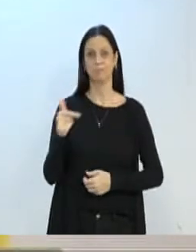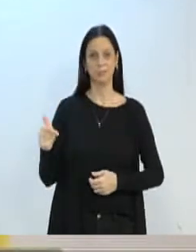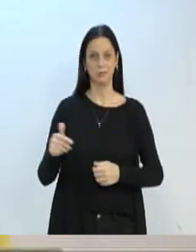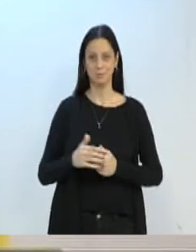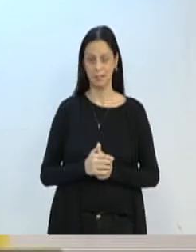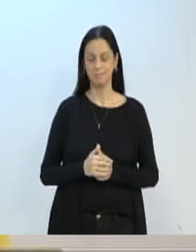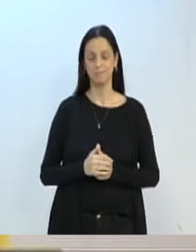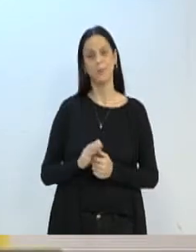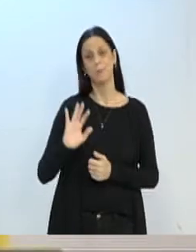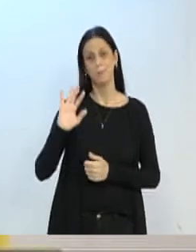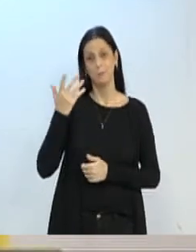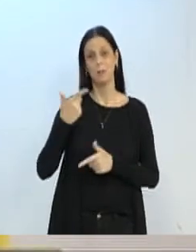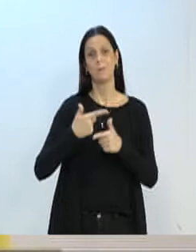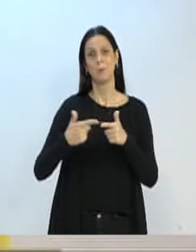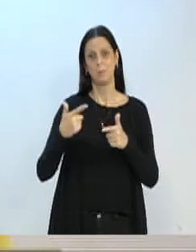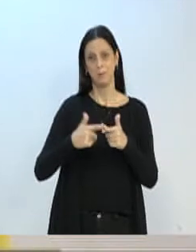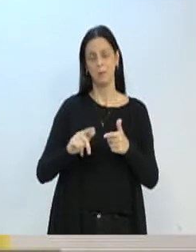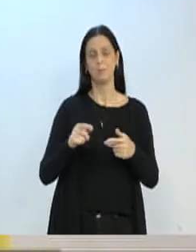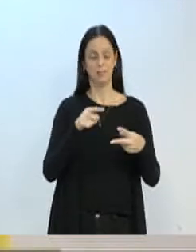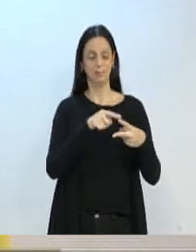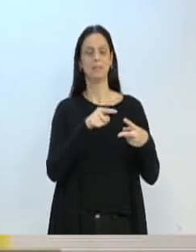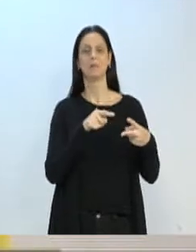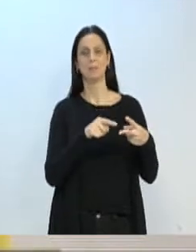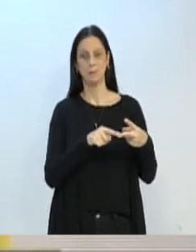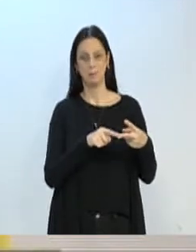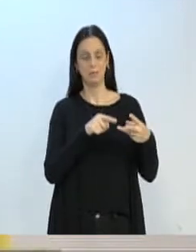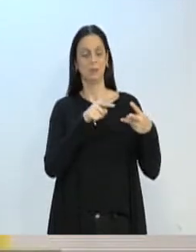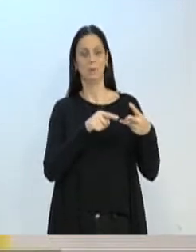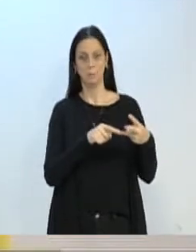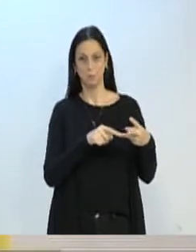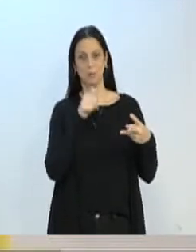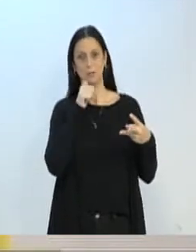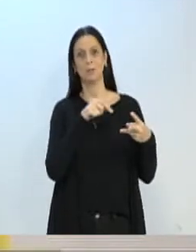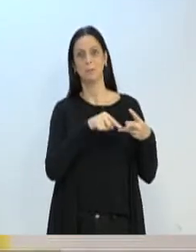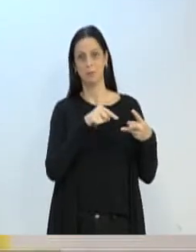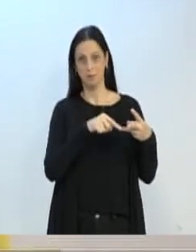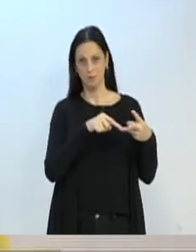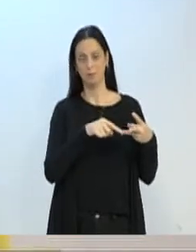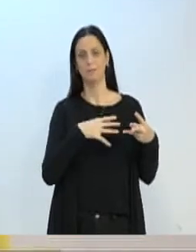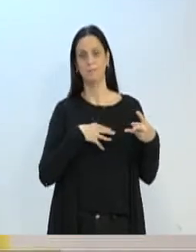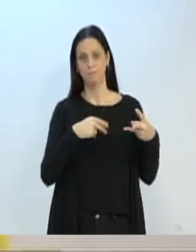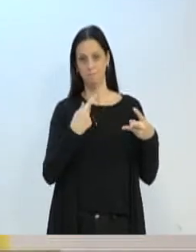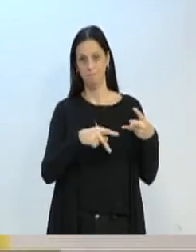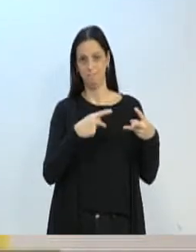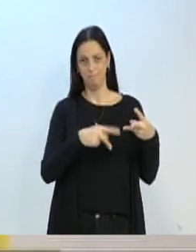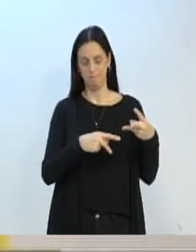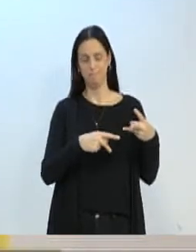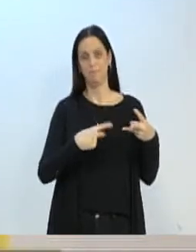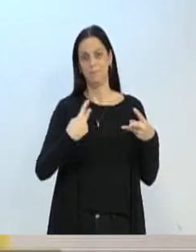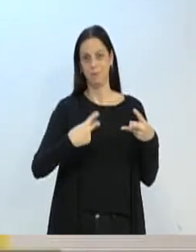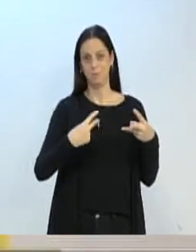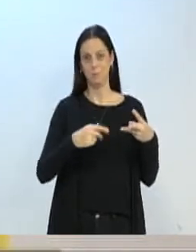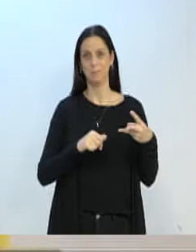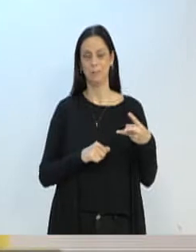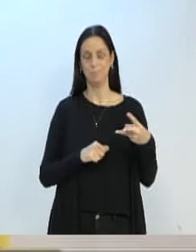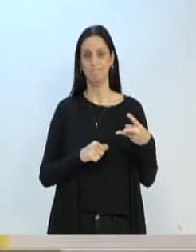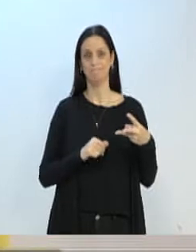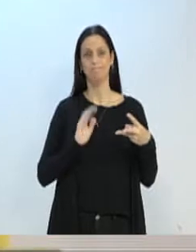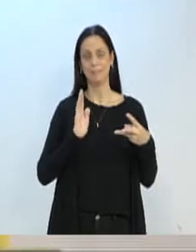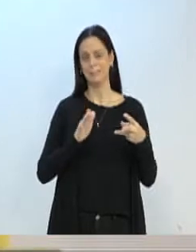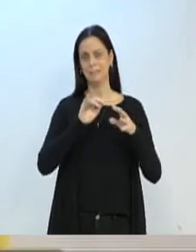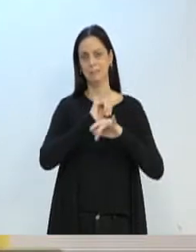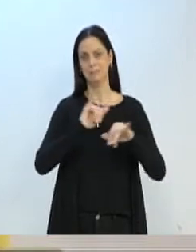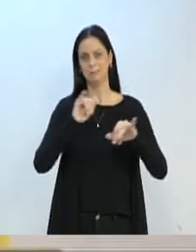José Corrêa sua enteada a Penélope tomou uma proporção nível nacional e até internacional apenas isso aí